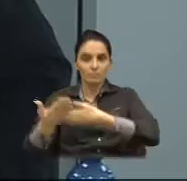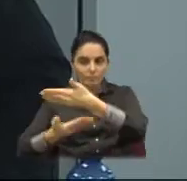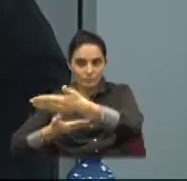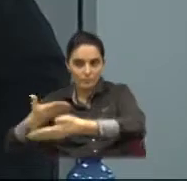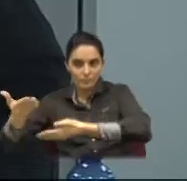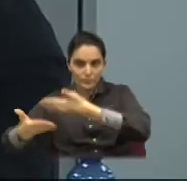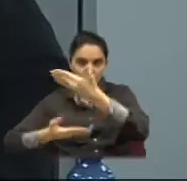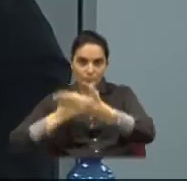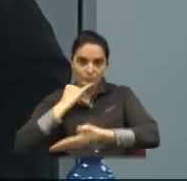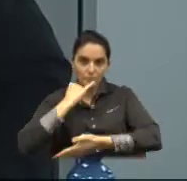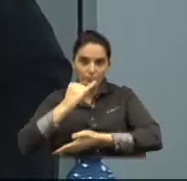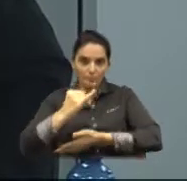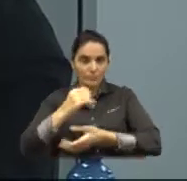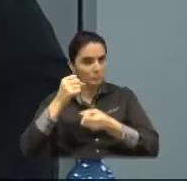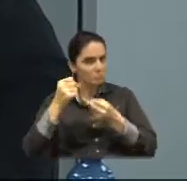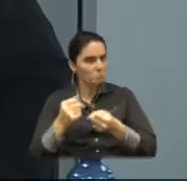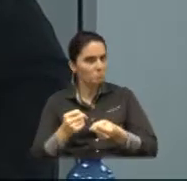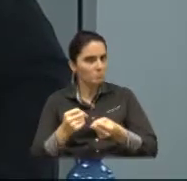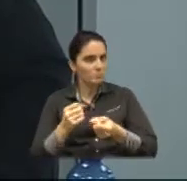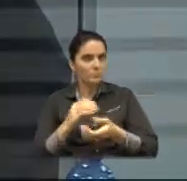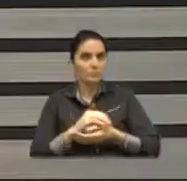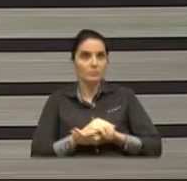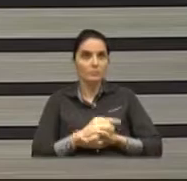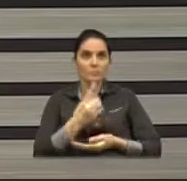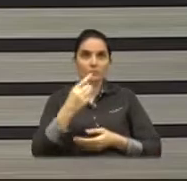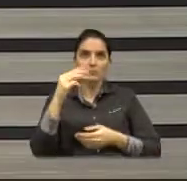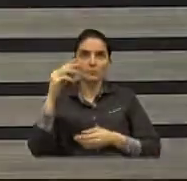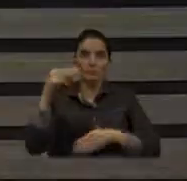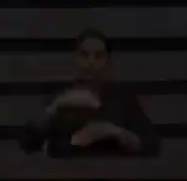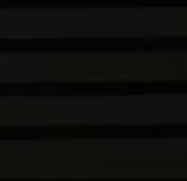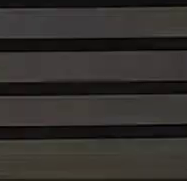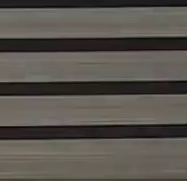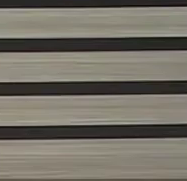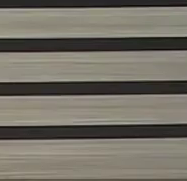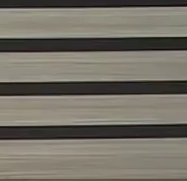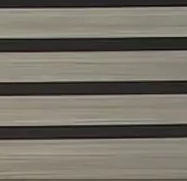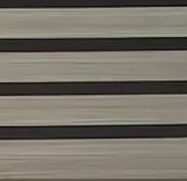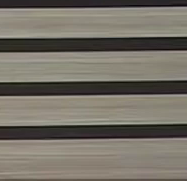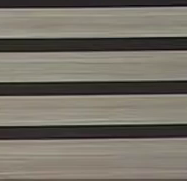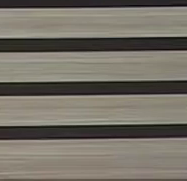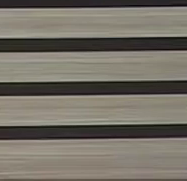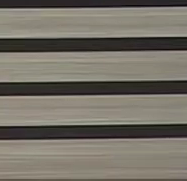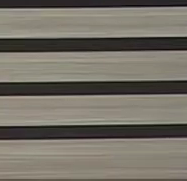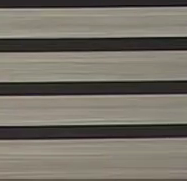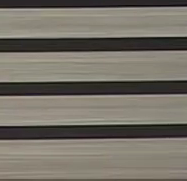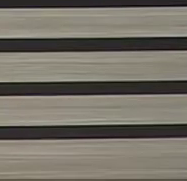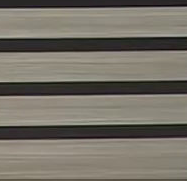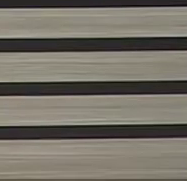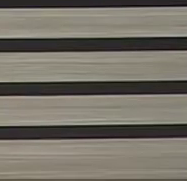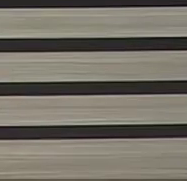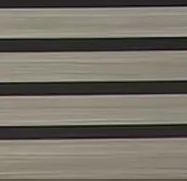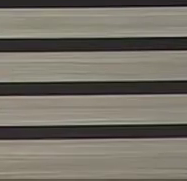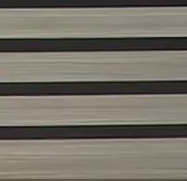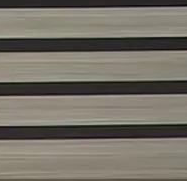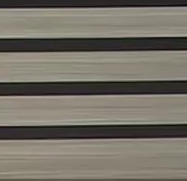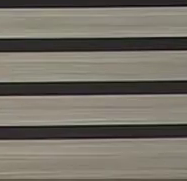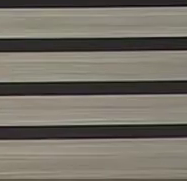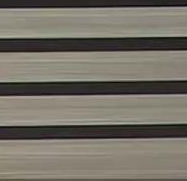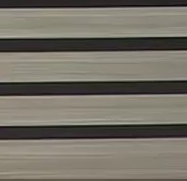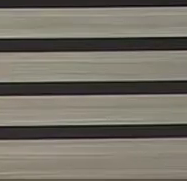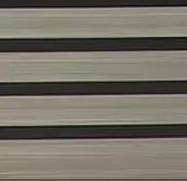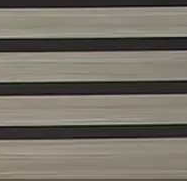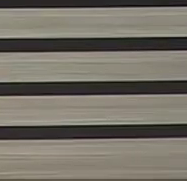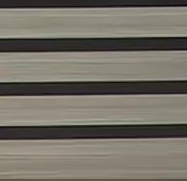É possível? Peço suspensão por um minuto. Então, pedido do vereador Marcelo Rossi, precisa